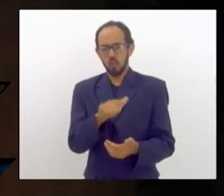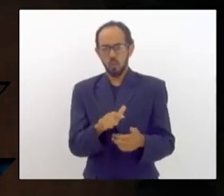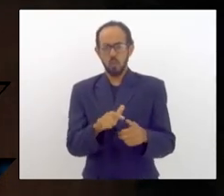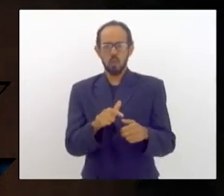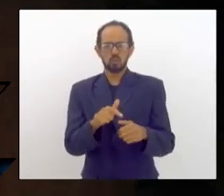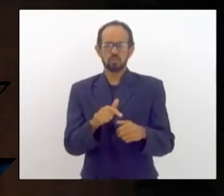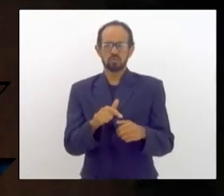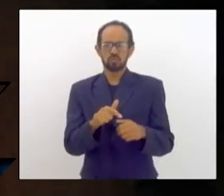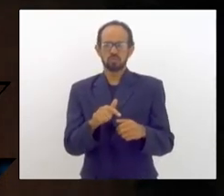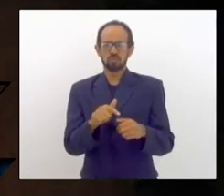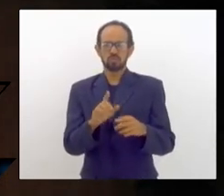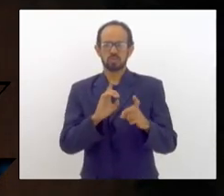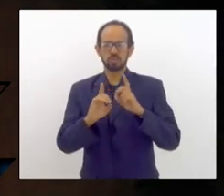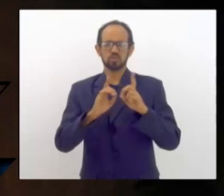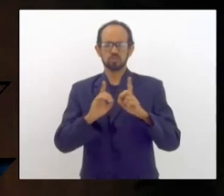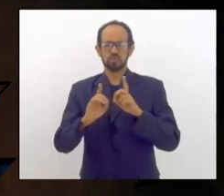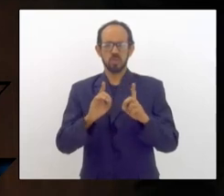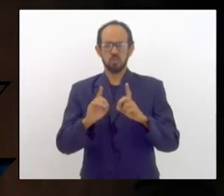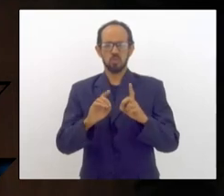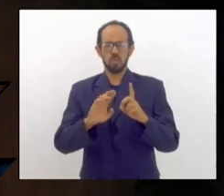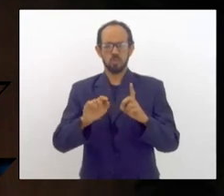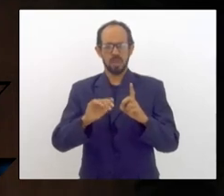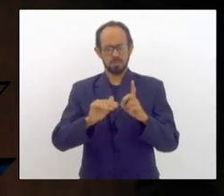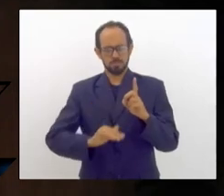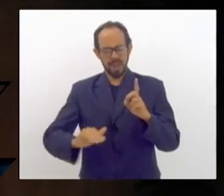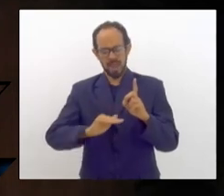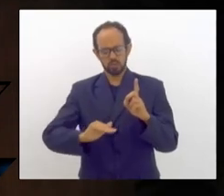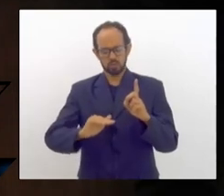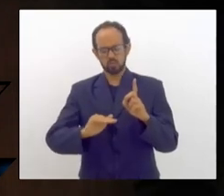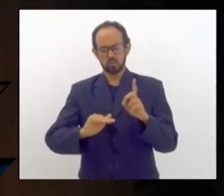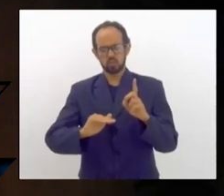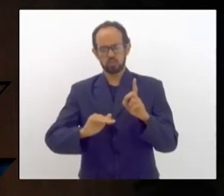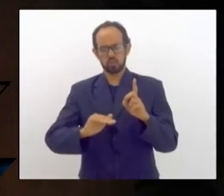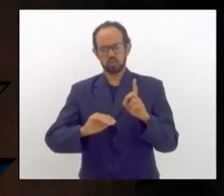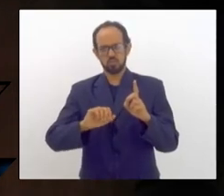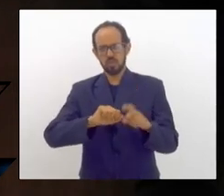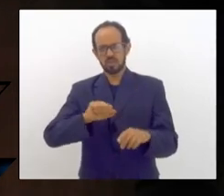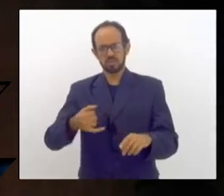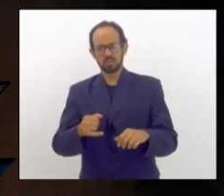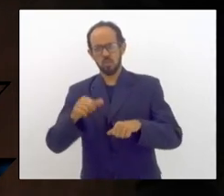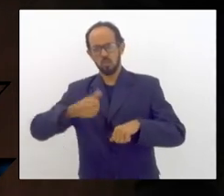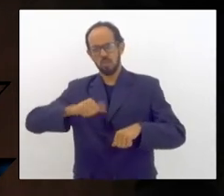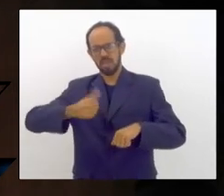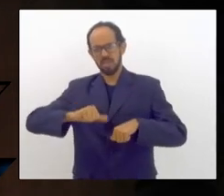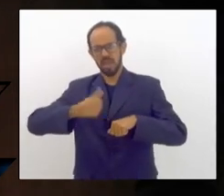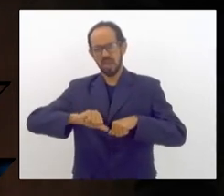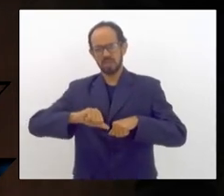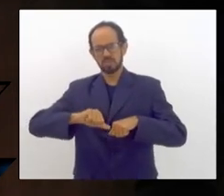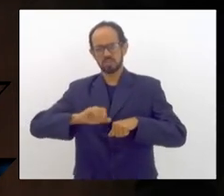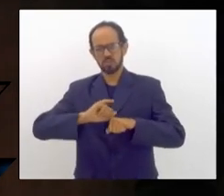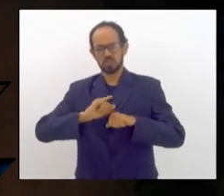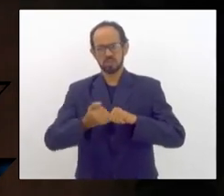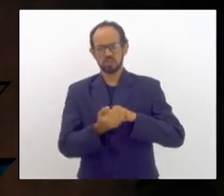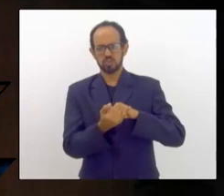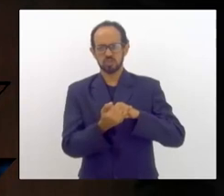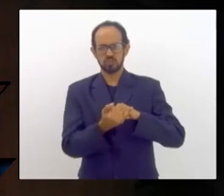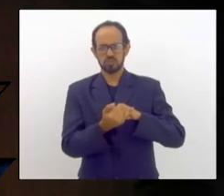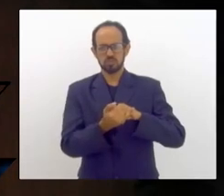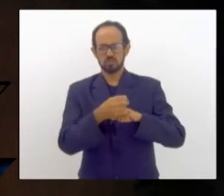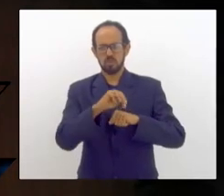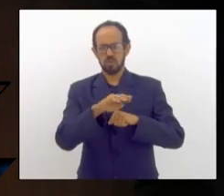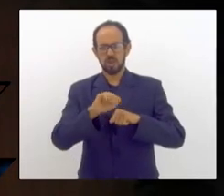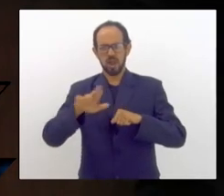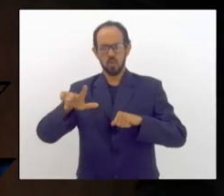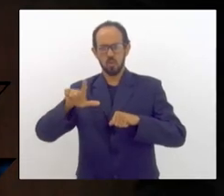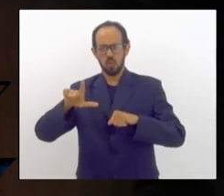Não no nível rampeiro, baixo, da acusação, de adjetivos morais, né? Porque o cara taca a pedra de um lado, muitas das vezes, se